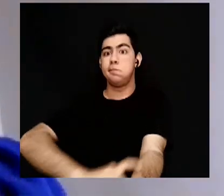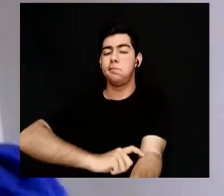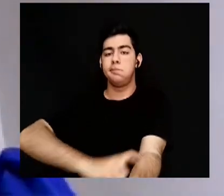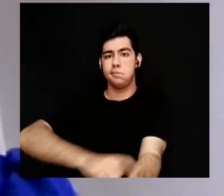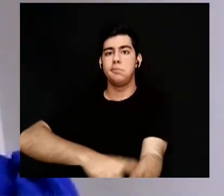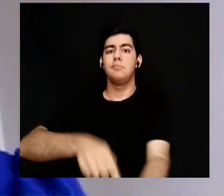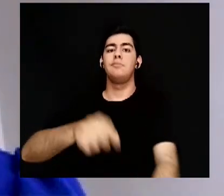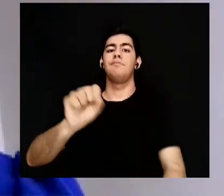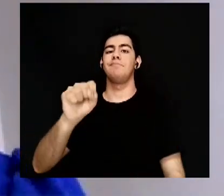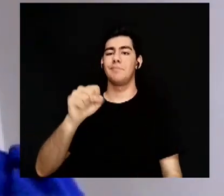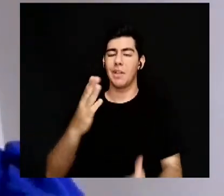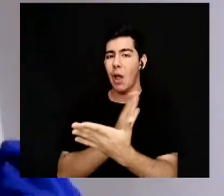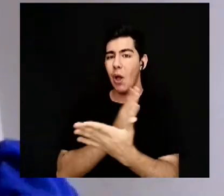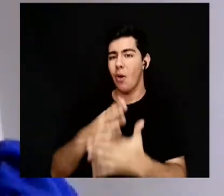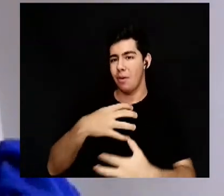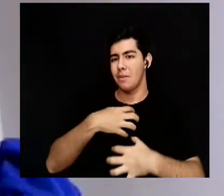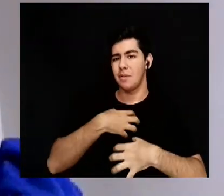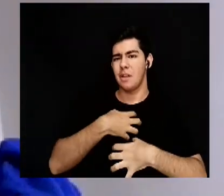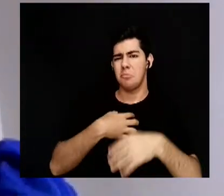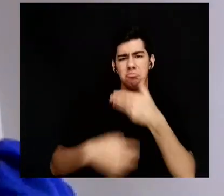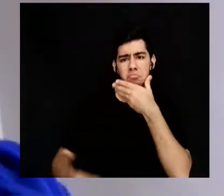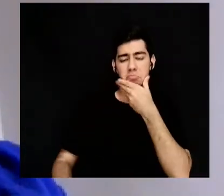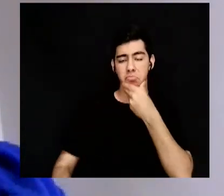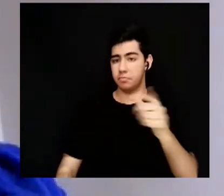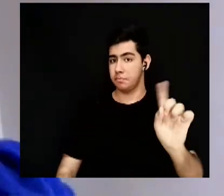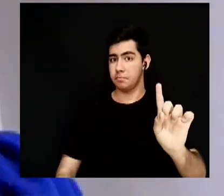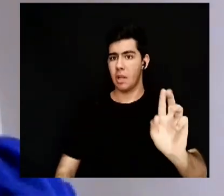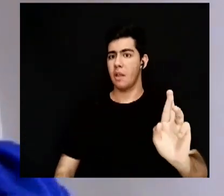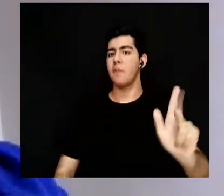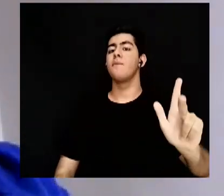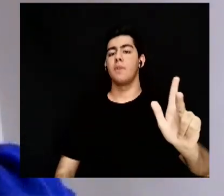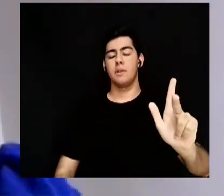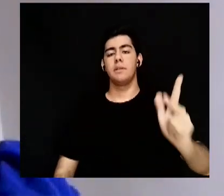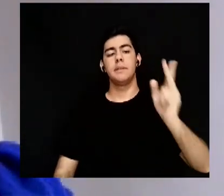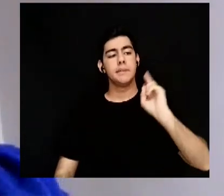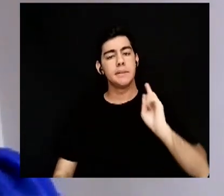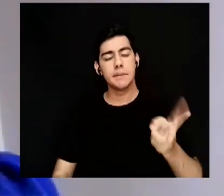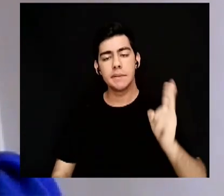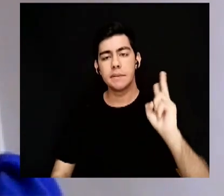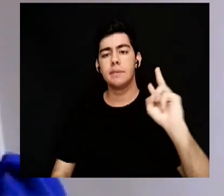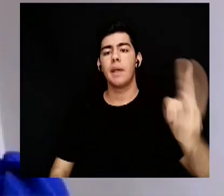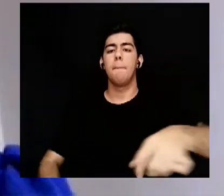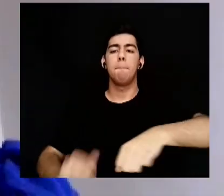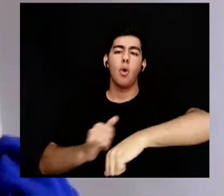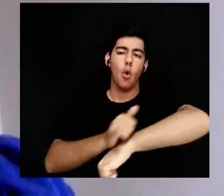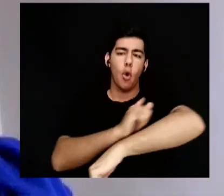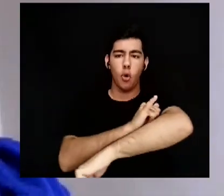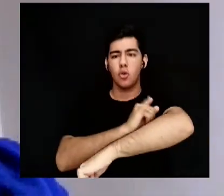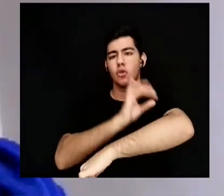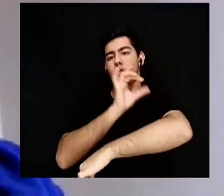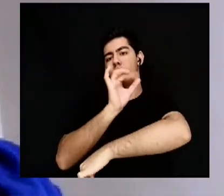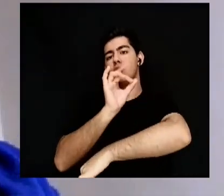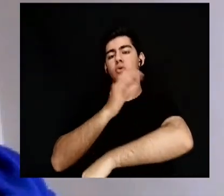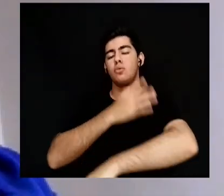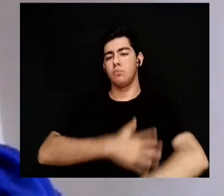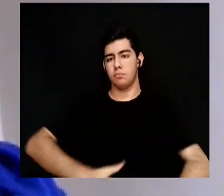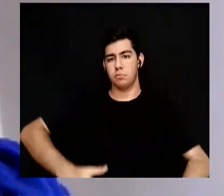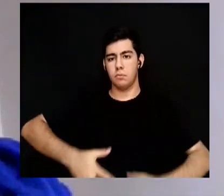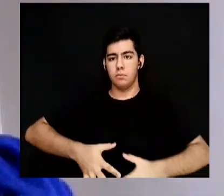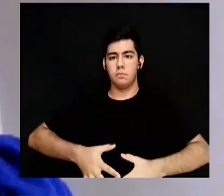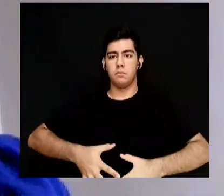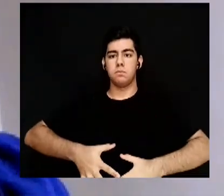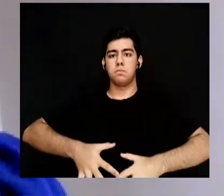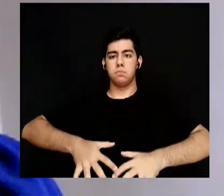O homem não, o homem toda vez que engorda, grande parte vai para a região abdominal. Então, assim,